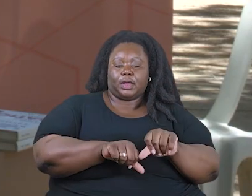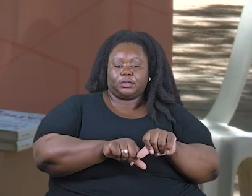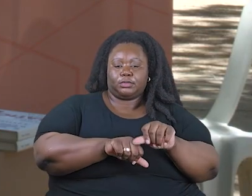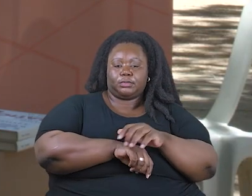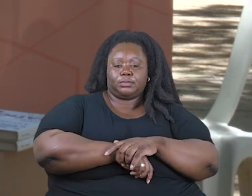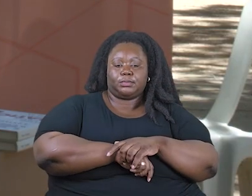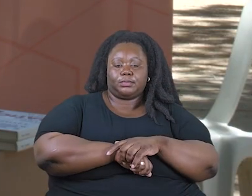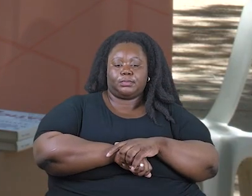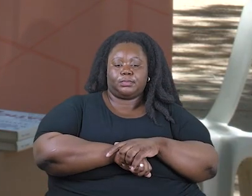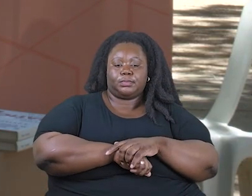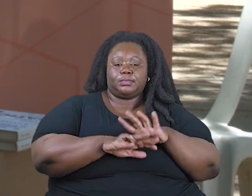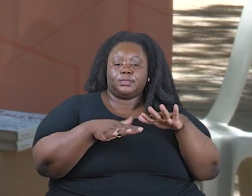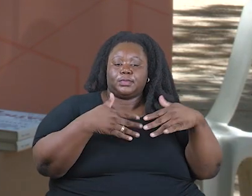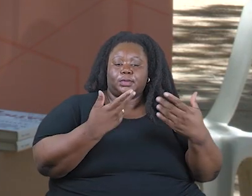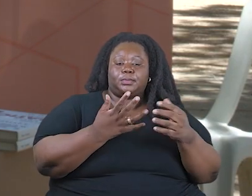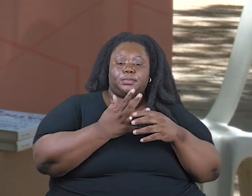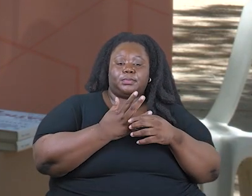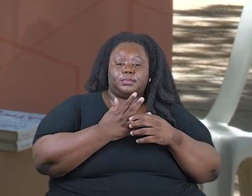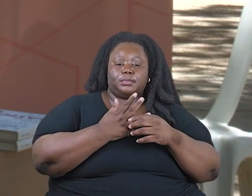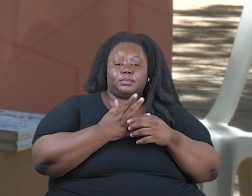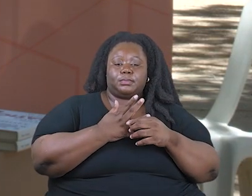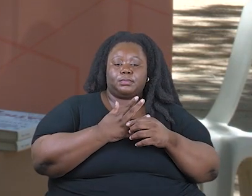né? Então,